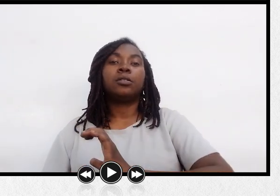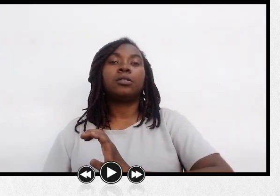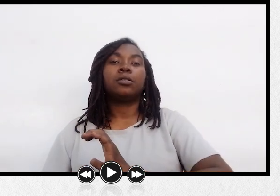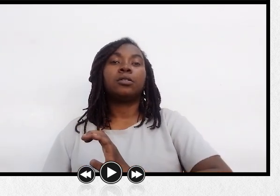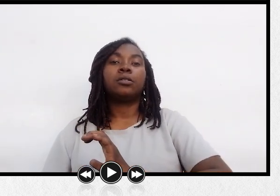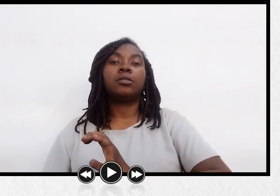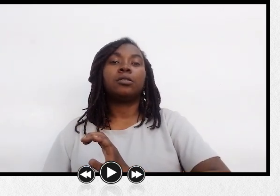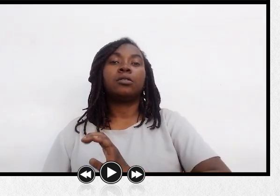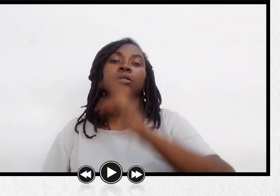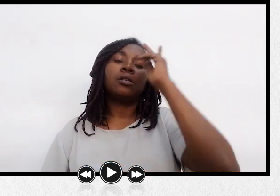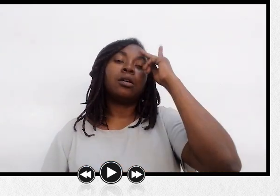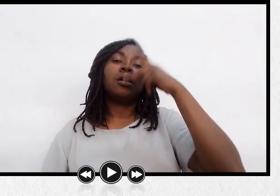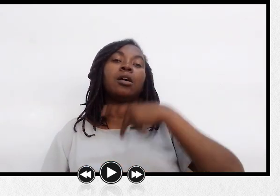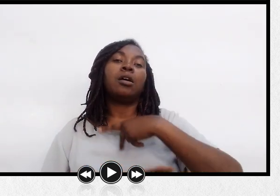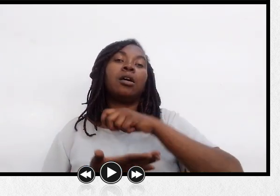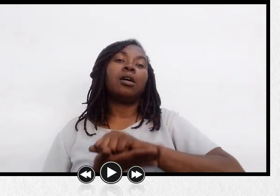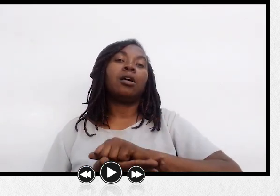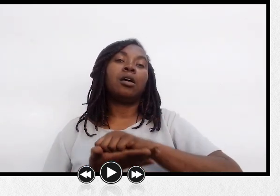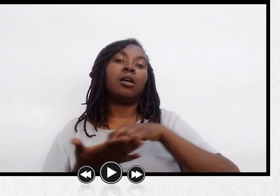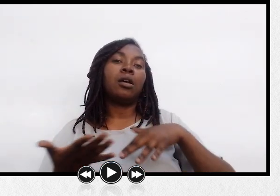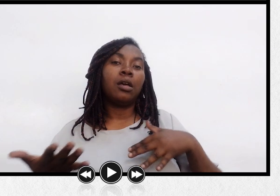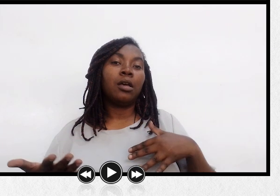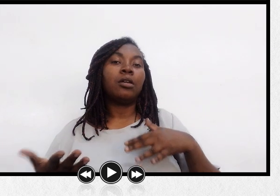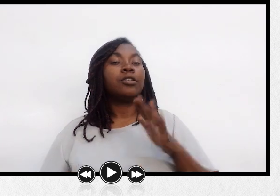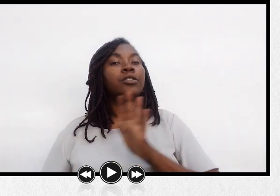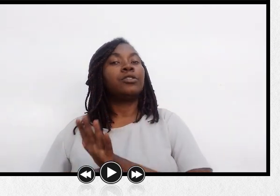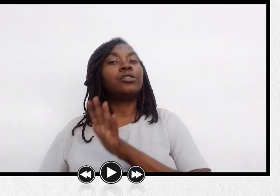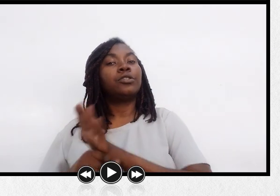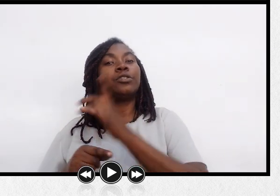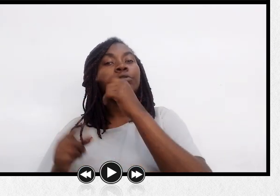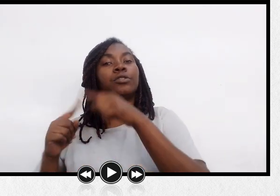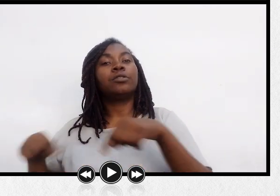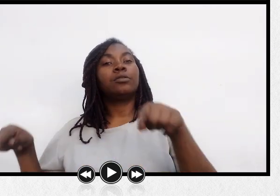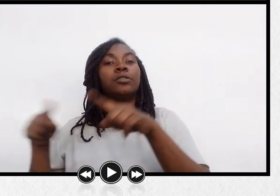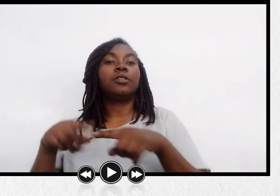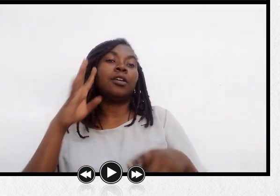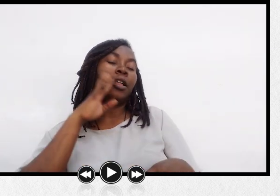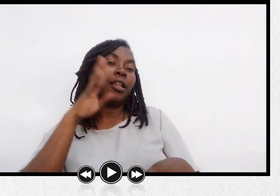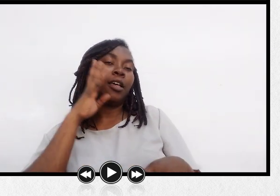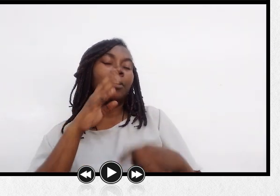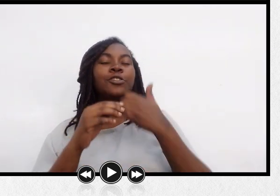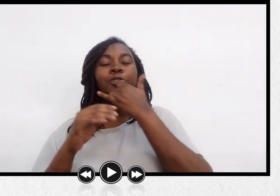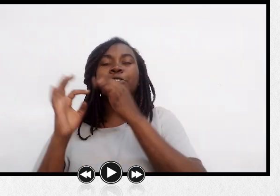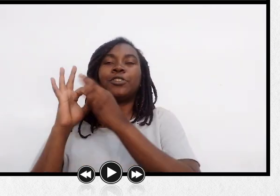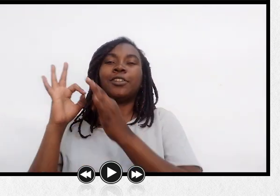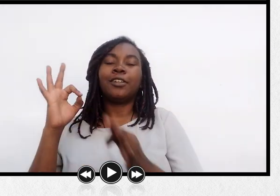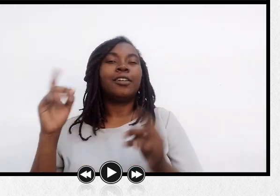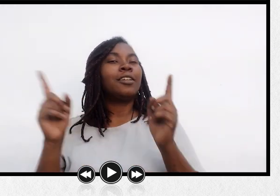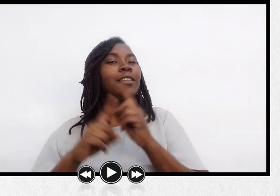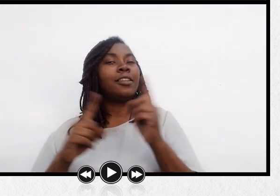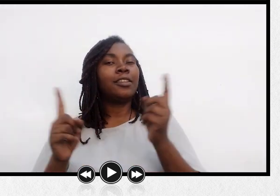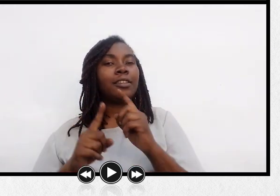suas ações. As ações de recuperação da bacia. Legal. Acho que eu falei demais. Não,